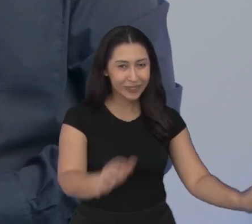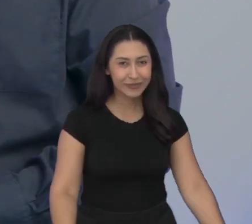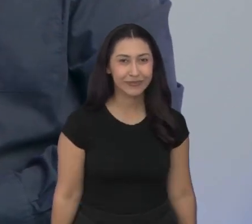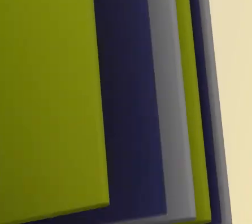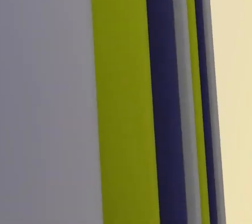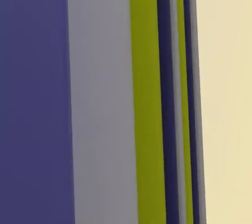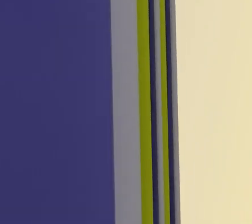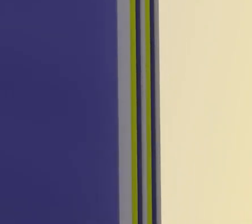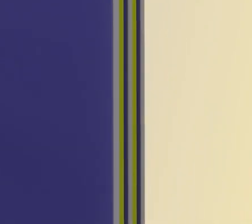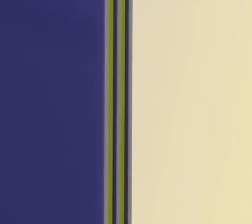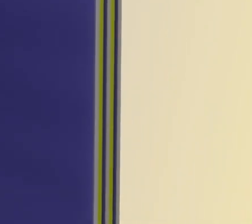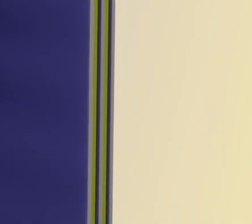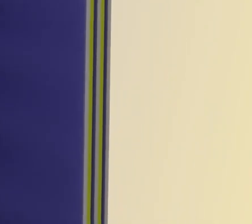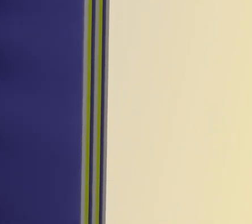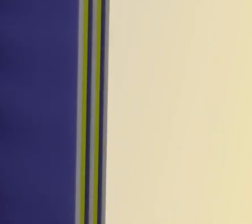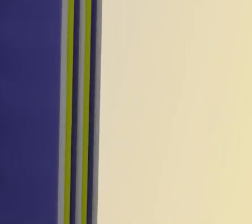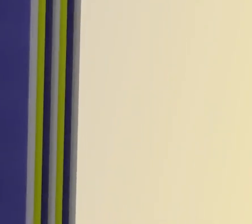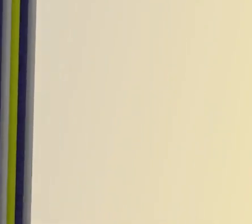só.